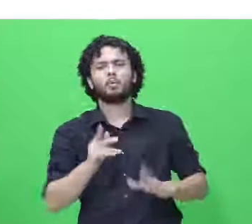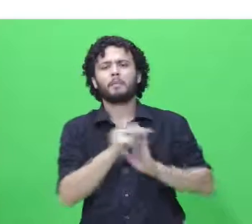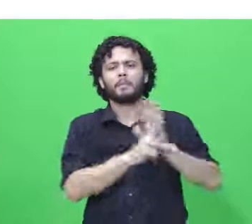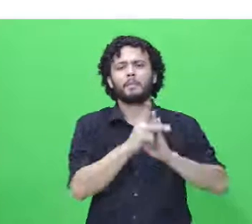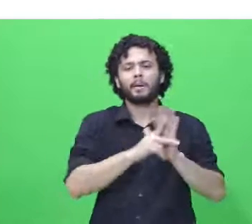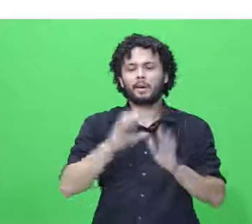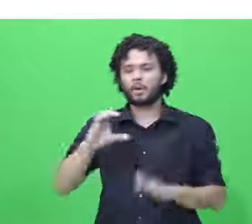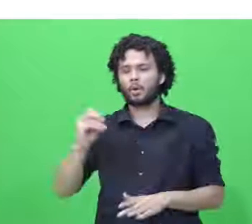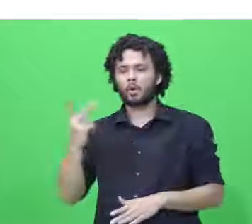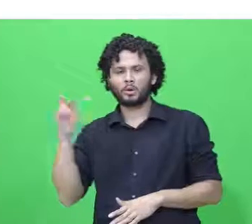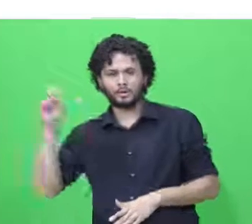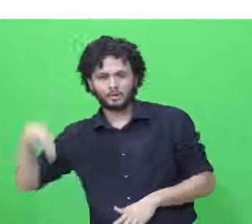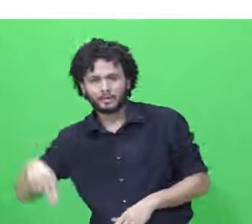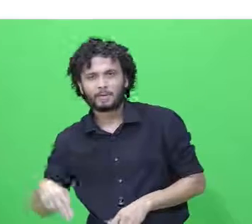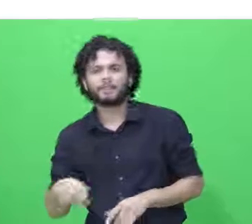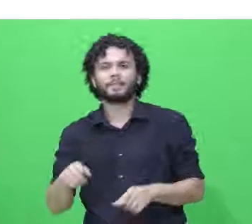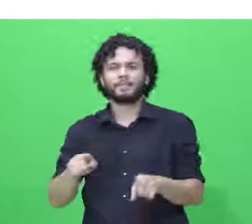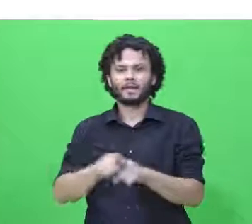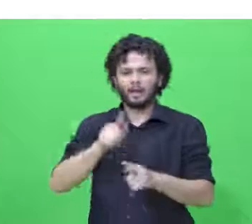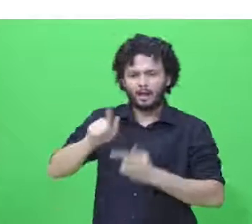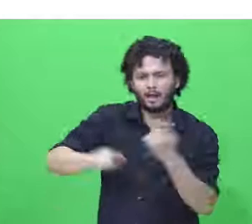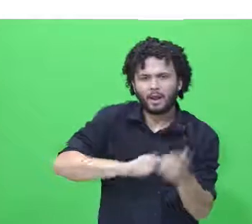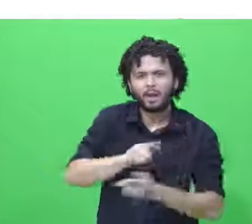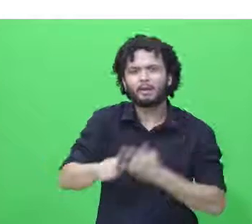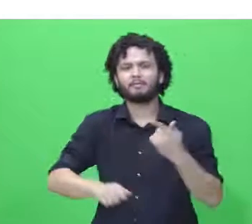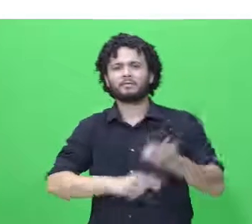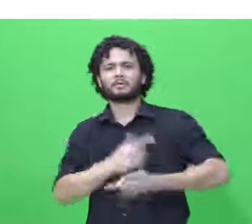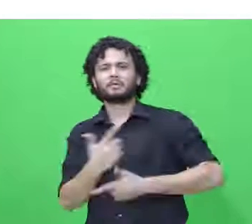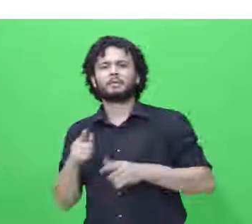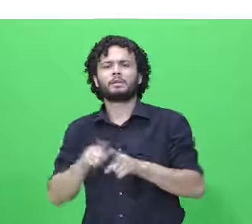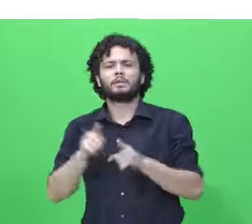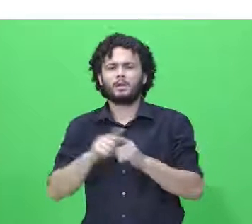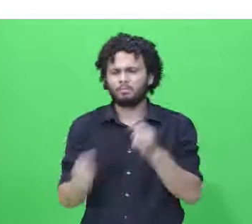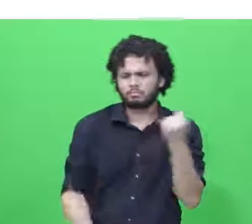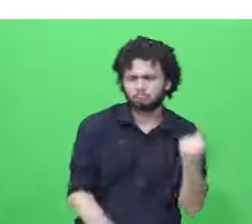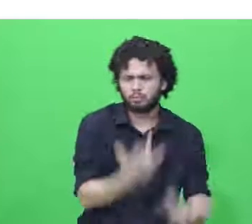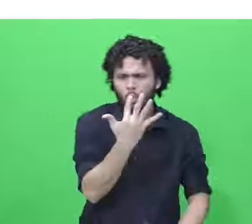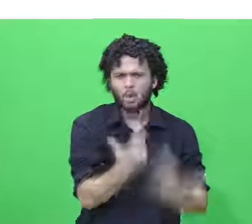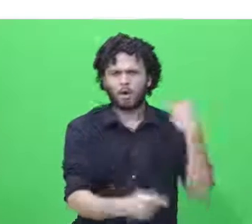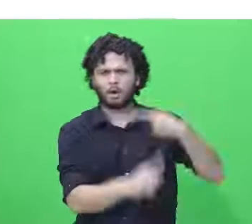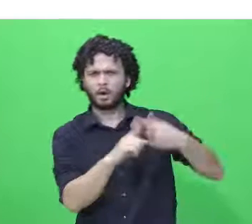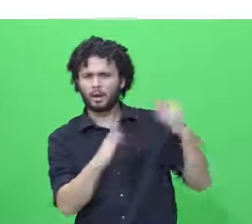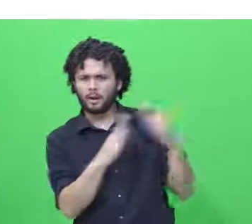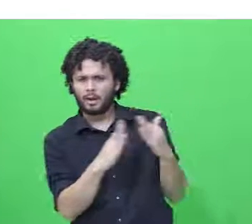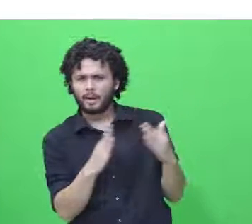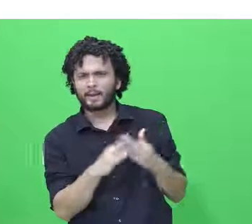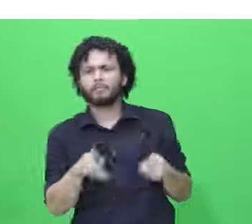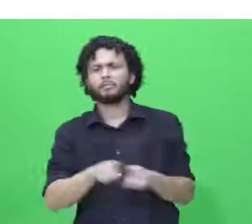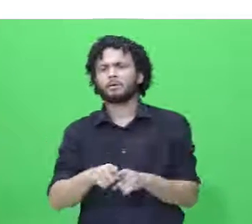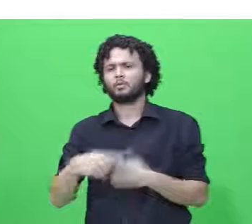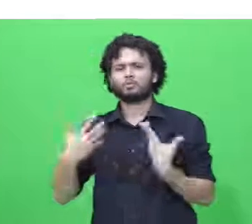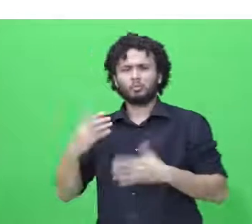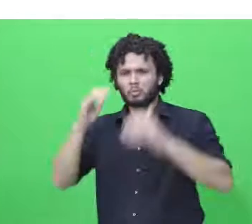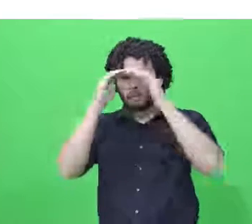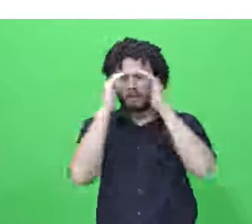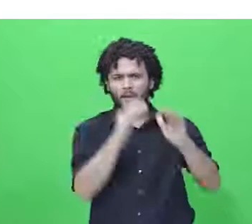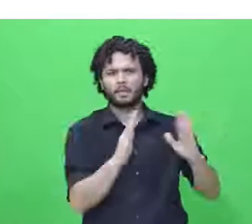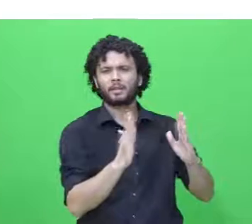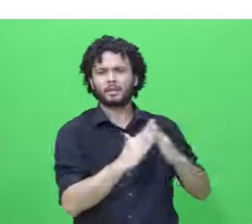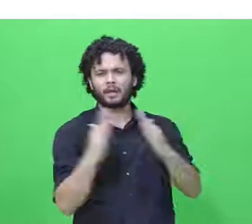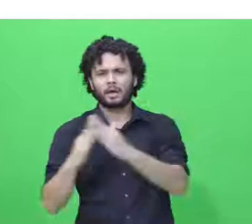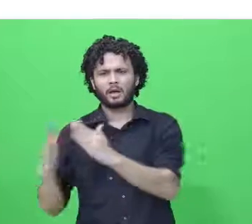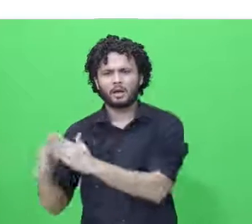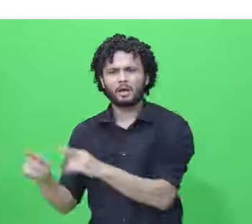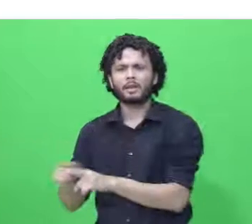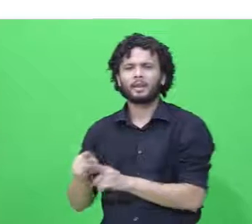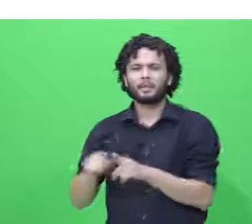os comunistas promoveriam greves, incêndios nas igrejas, desrespeitos aos lares, matariam o